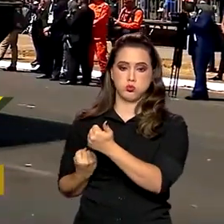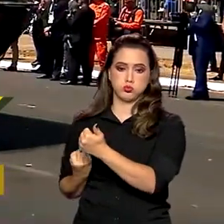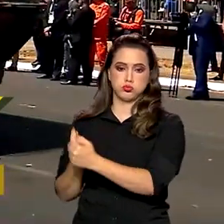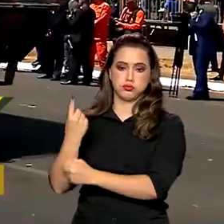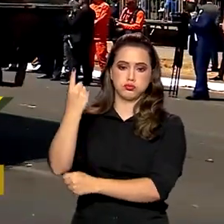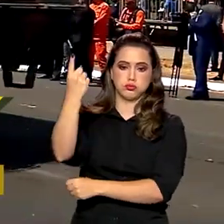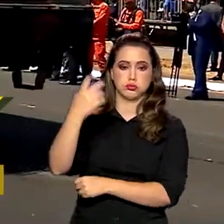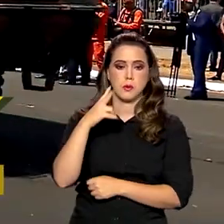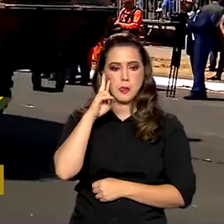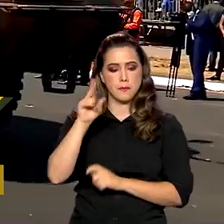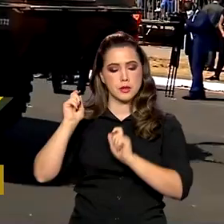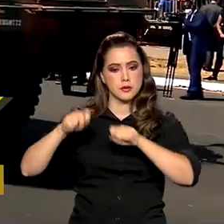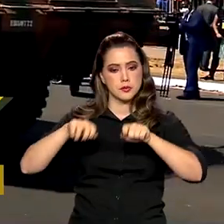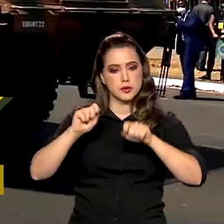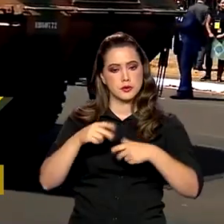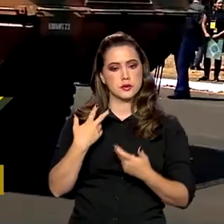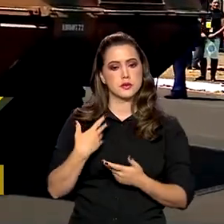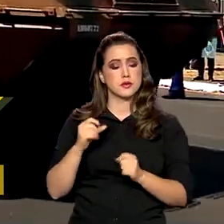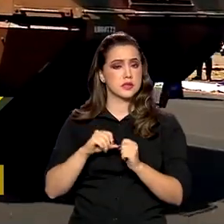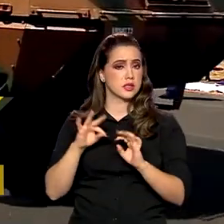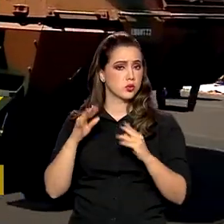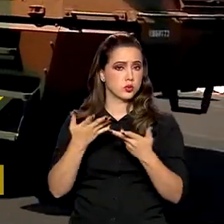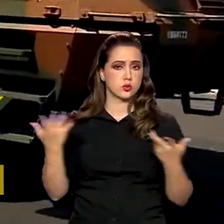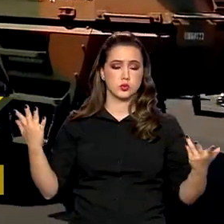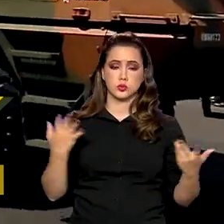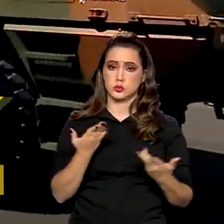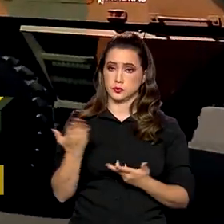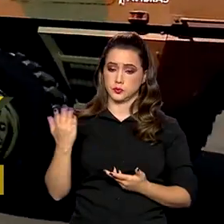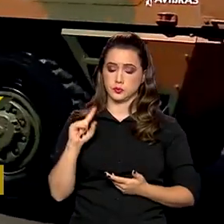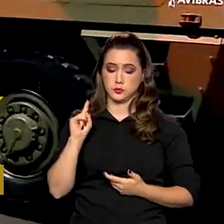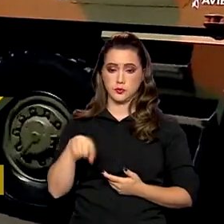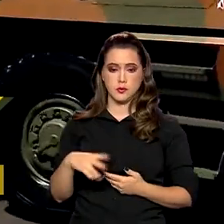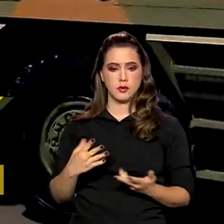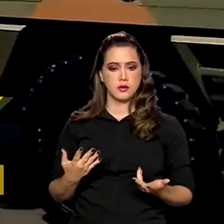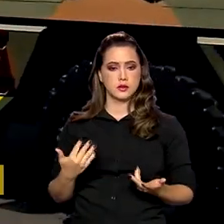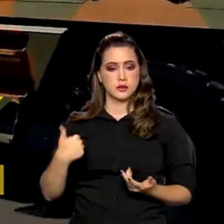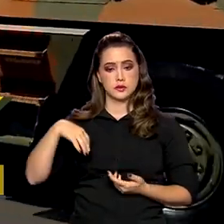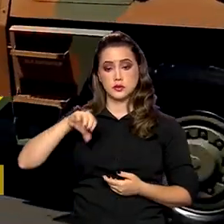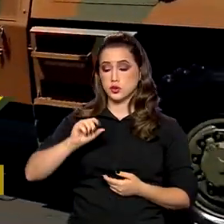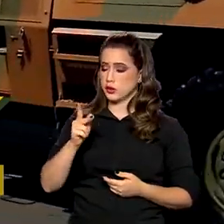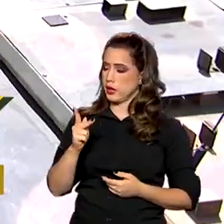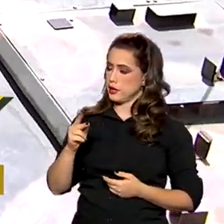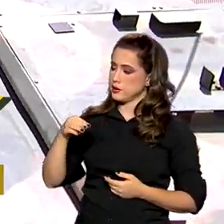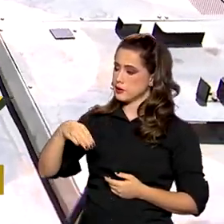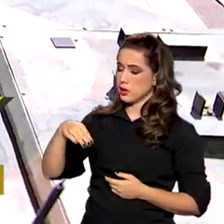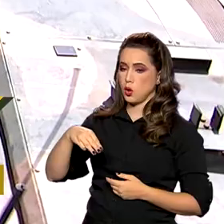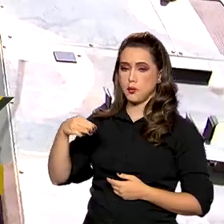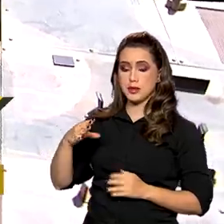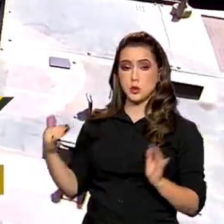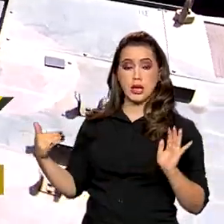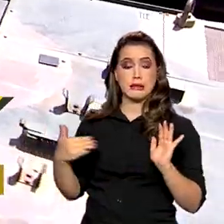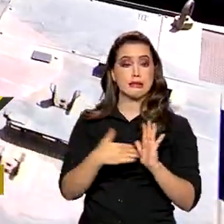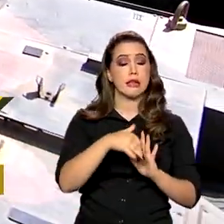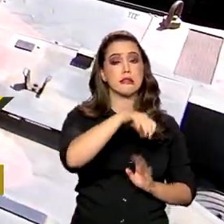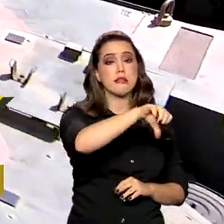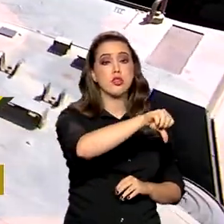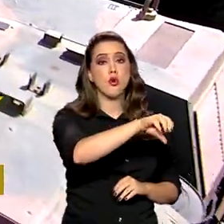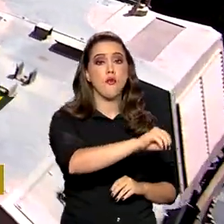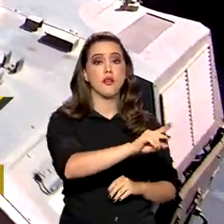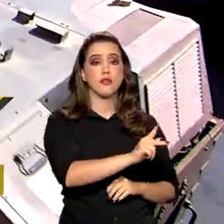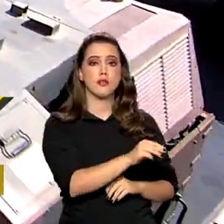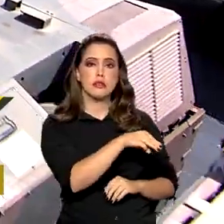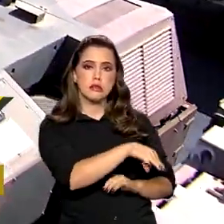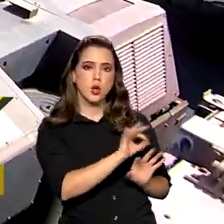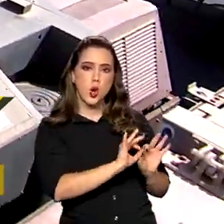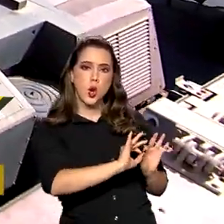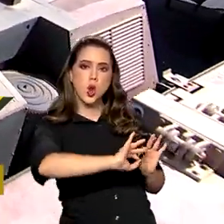Essa viatura, ela é capaz de realizar tiros, né, de 10 quilômetros com os foguetes até 90 quilômetros e